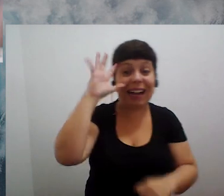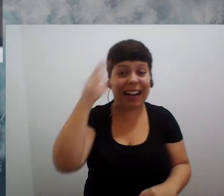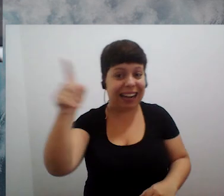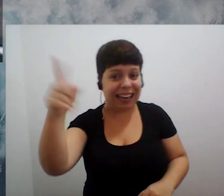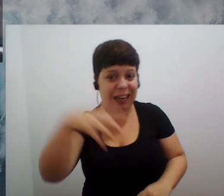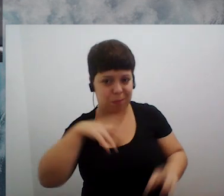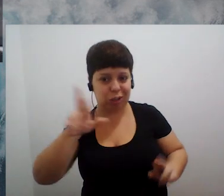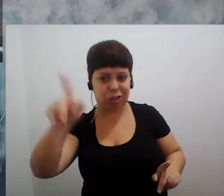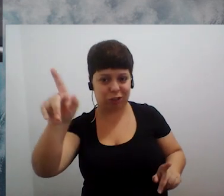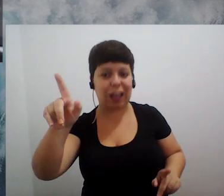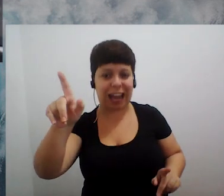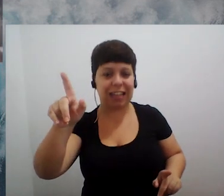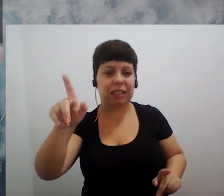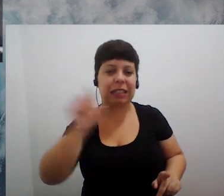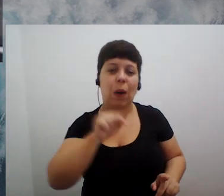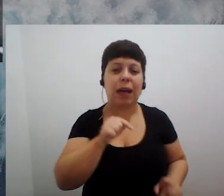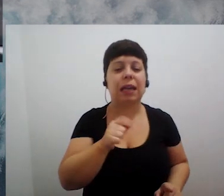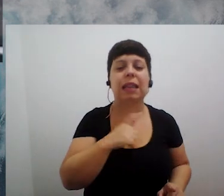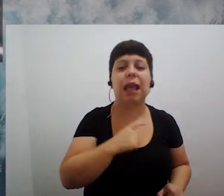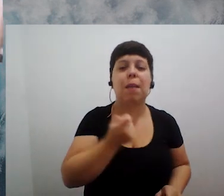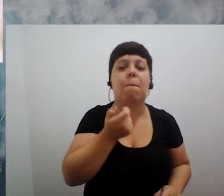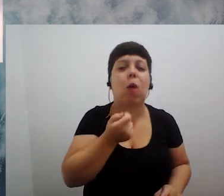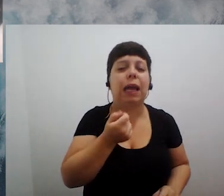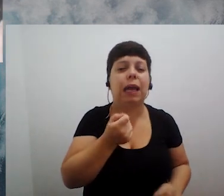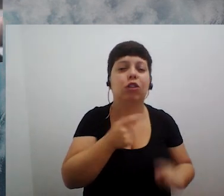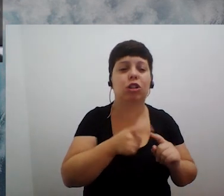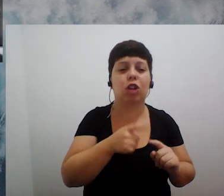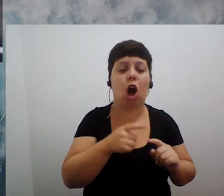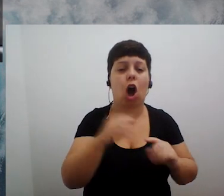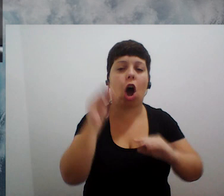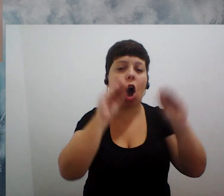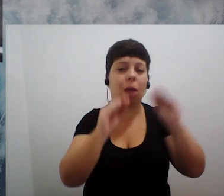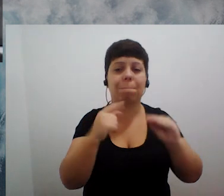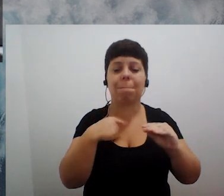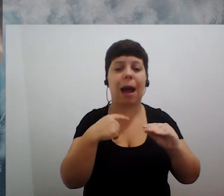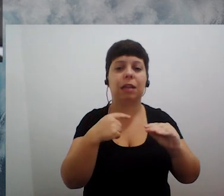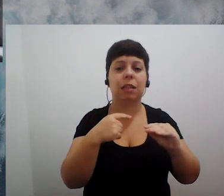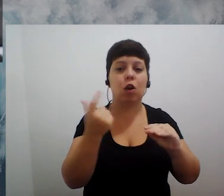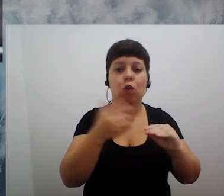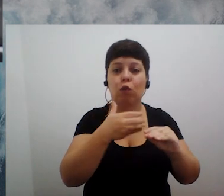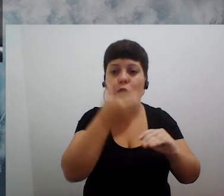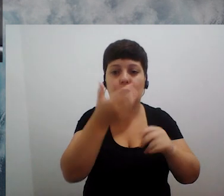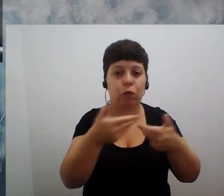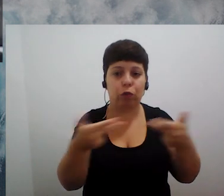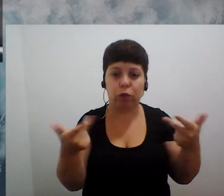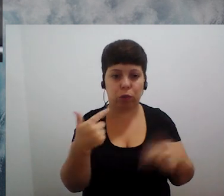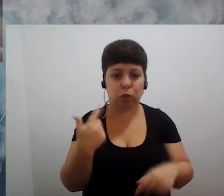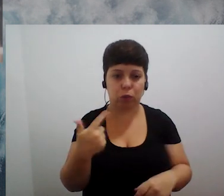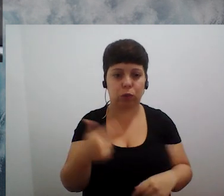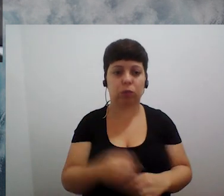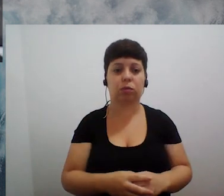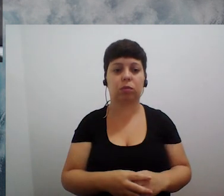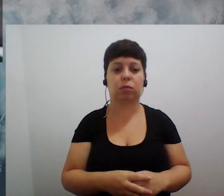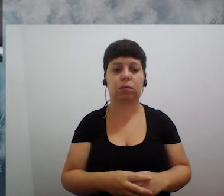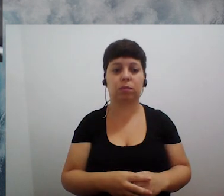né? Então, a gente só tem ela em pouquinhos lugares, mais como ornamentação mesmo, não dando os frutos e tal que ela